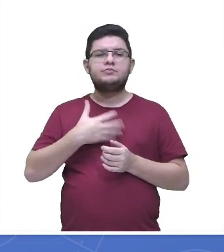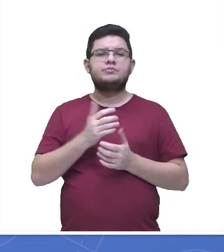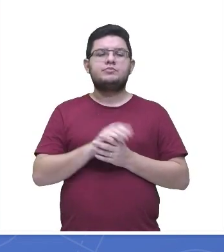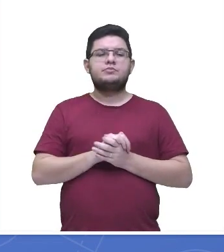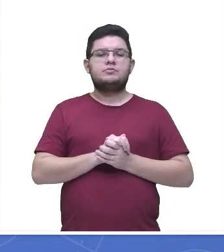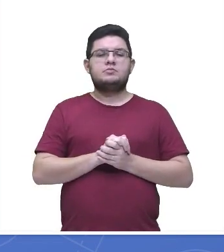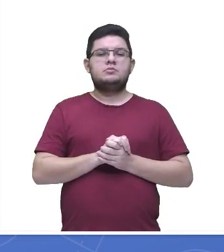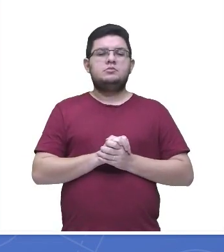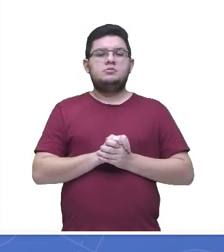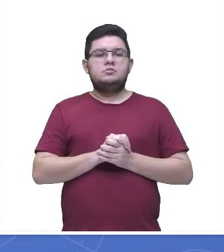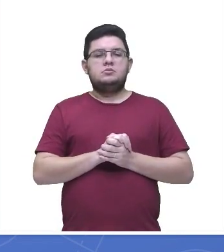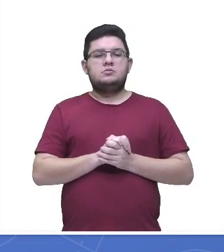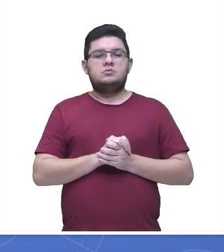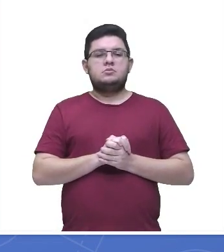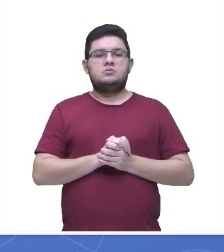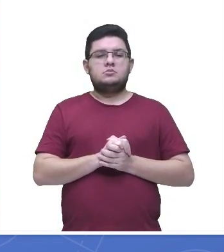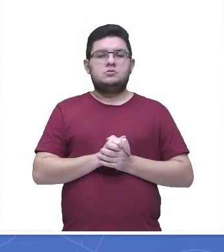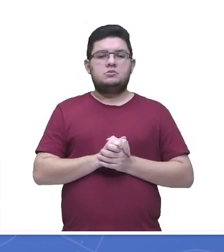Então, continuando.